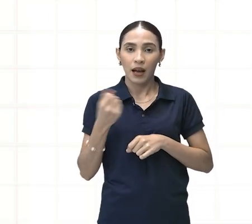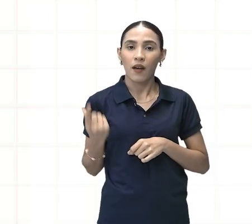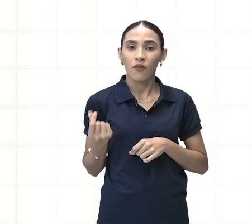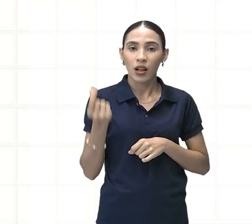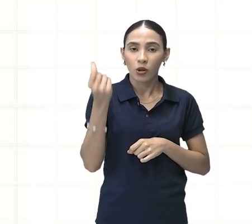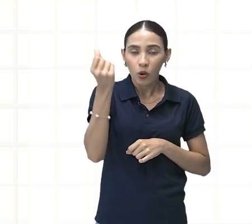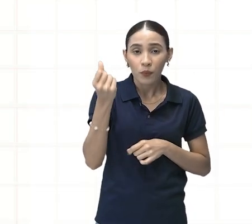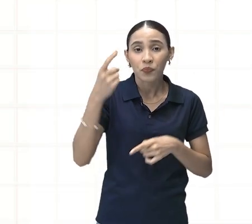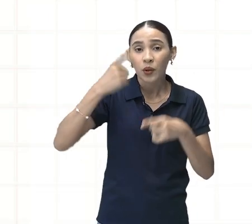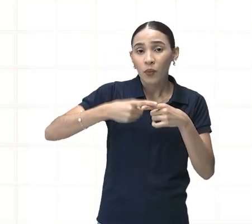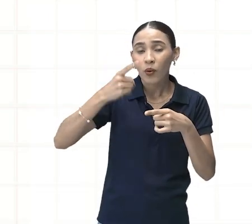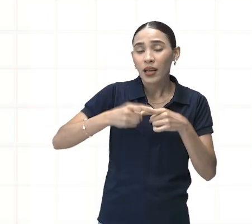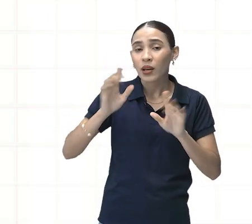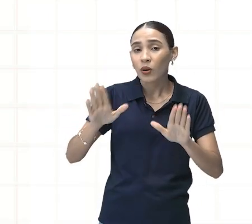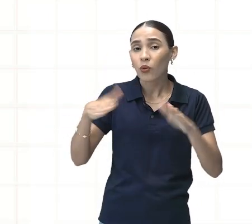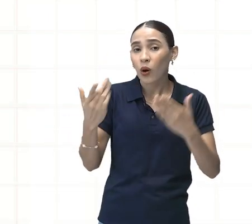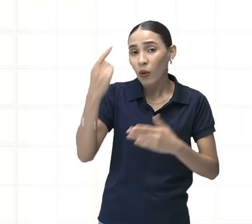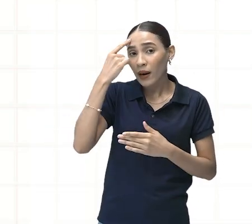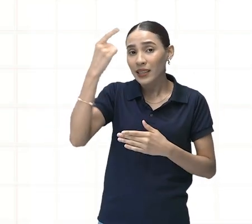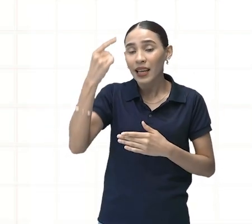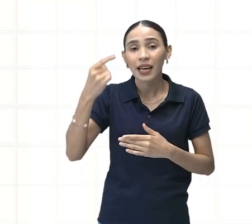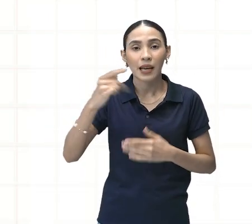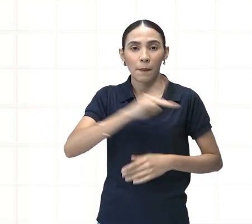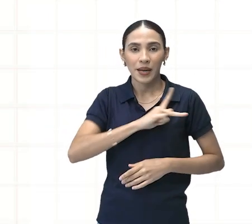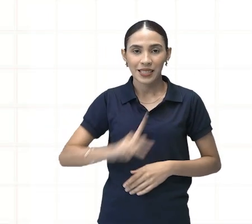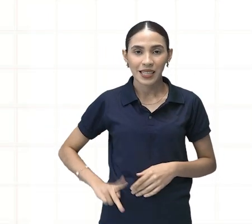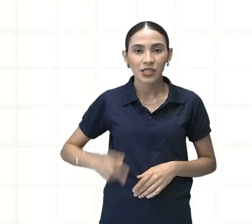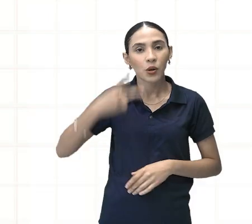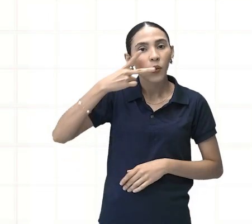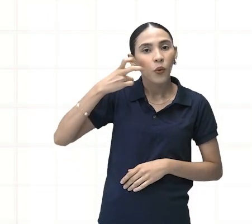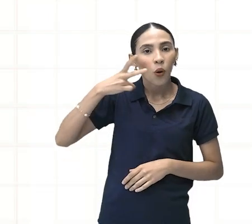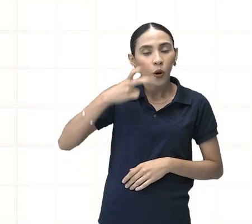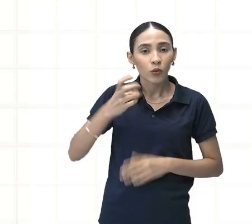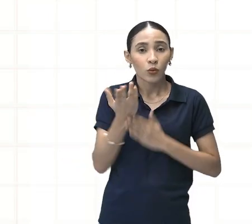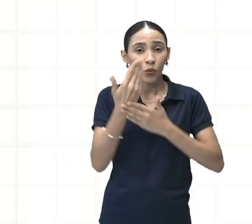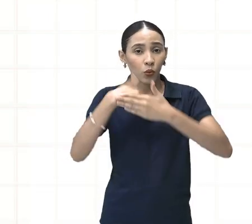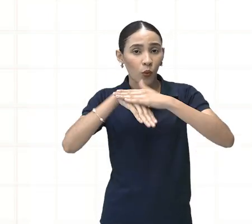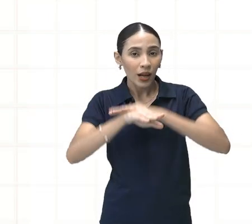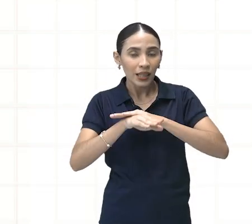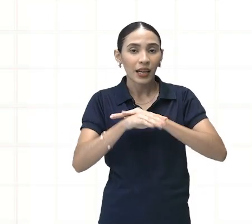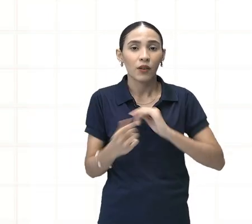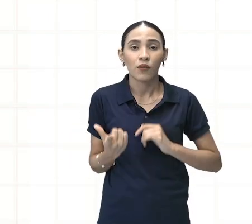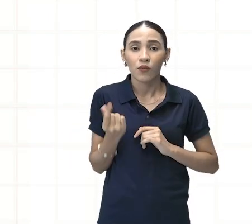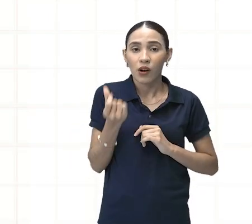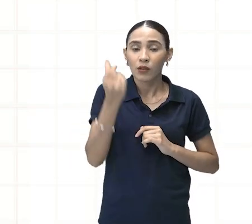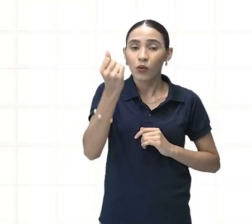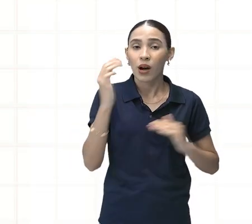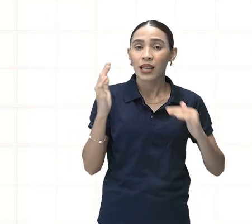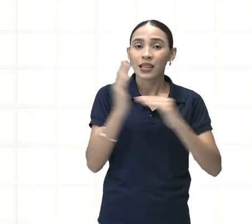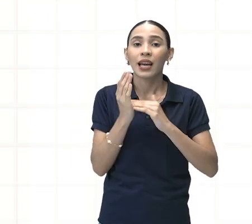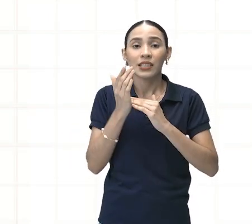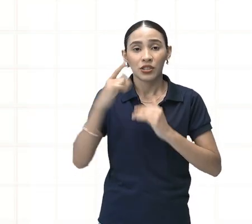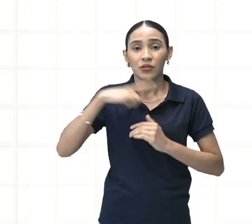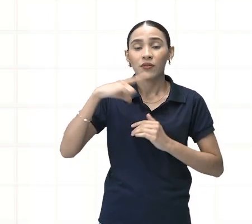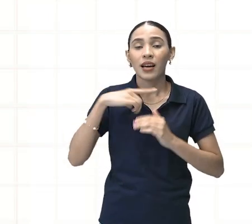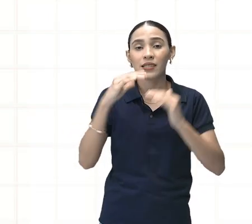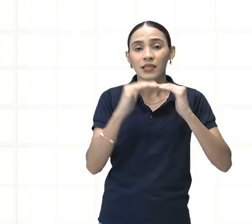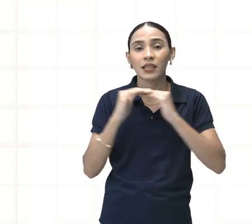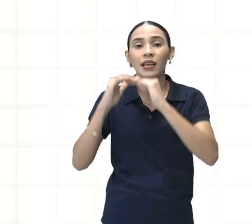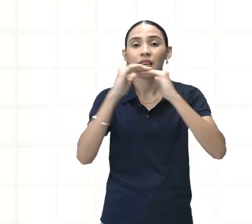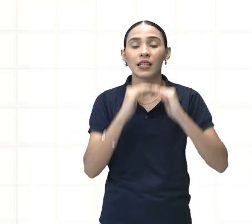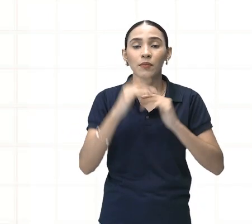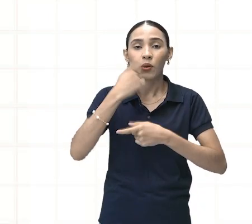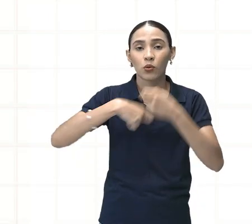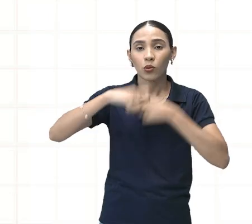valores. Porque qual era a ideia do Fernando Collor? Confiscar esse valor até que houvesse o equilíbrio da economia